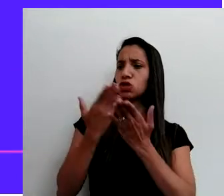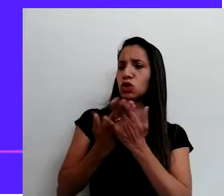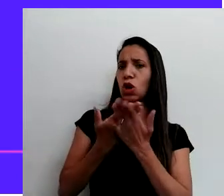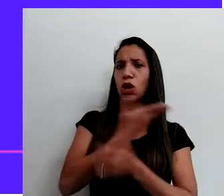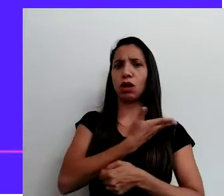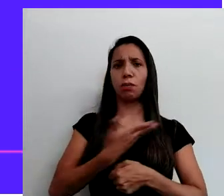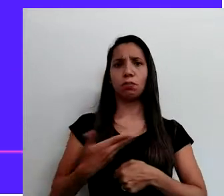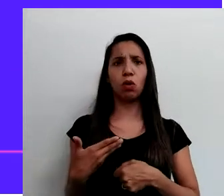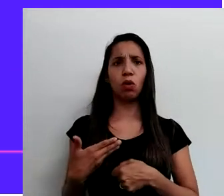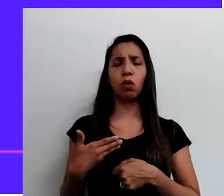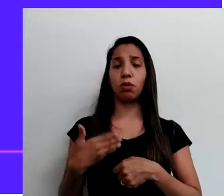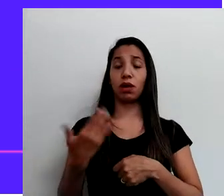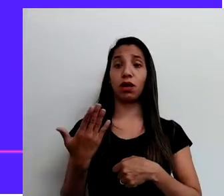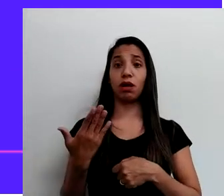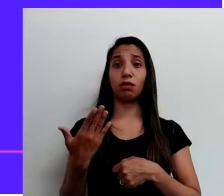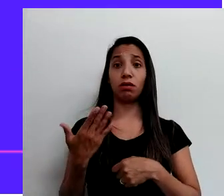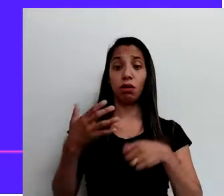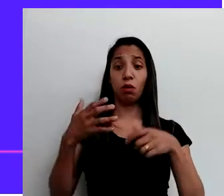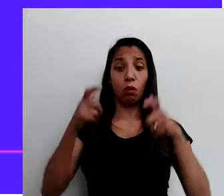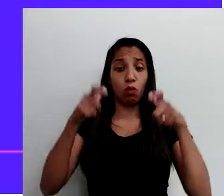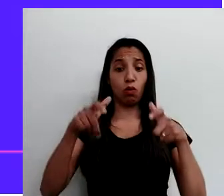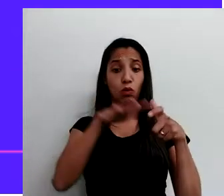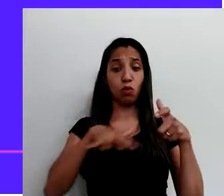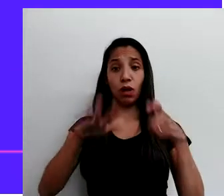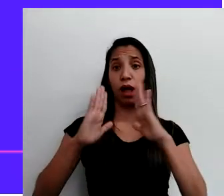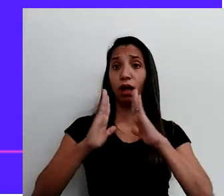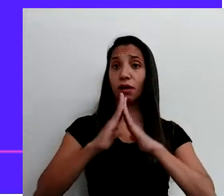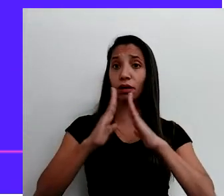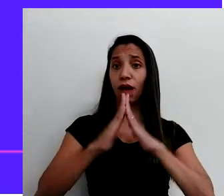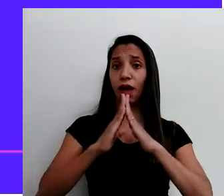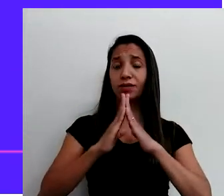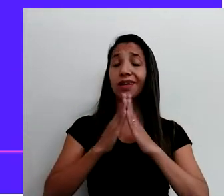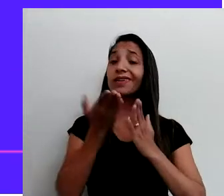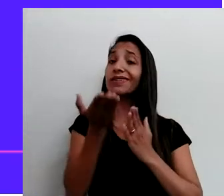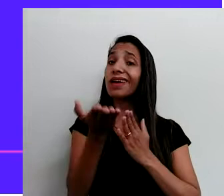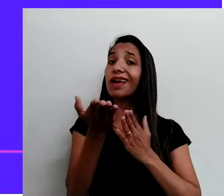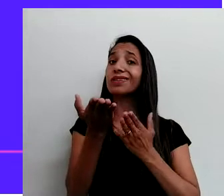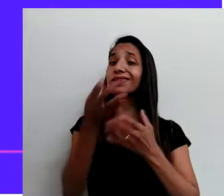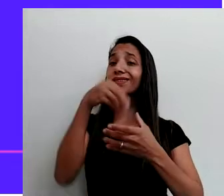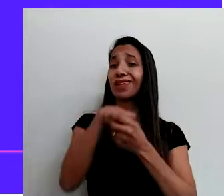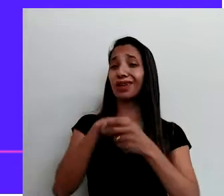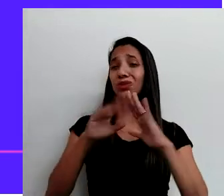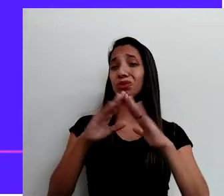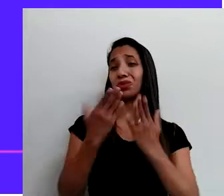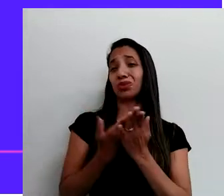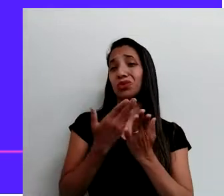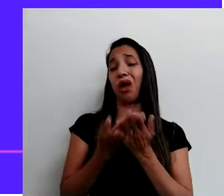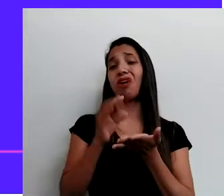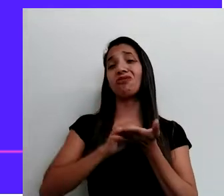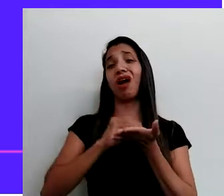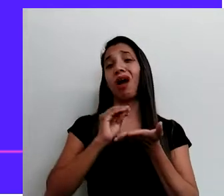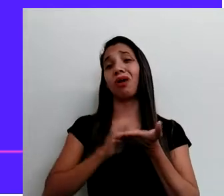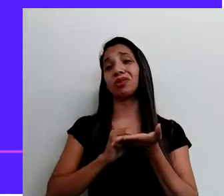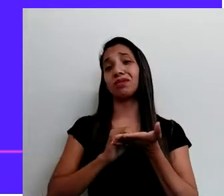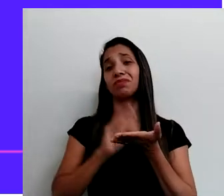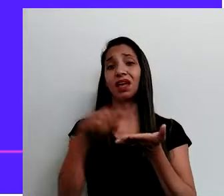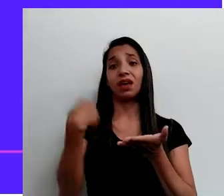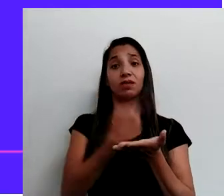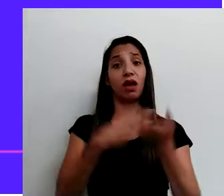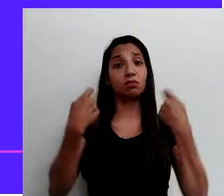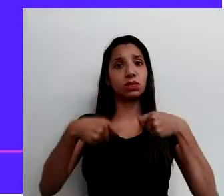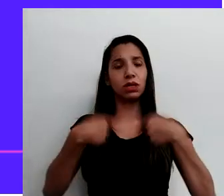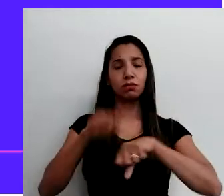vizinhança, né? E isso a gente não tem na escola. Eu acho que a gente precisa parar, respirar e